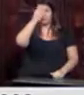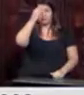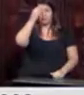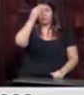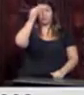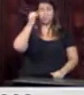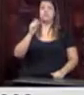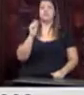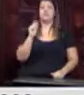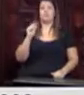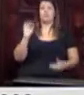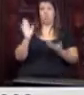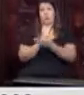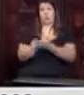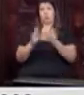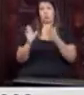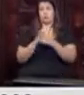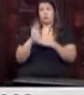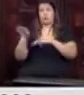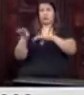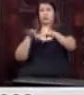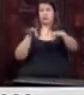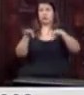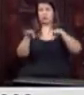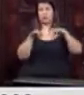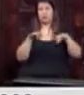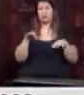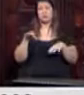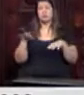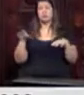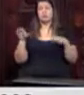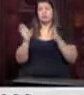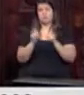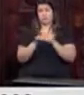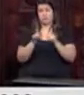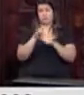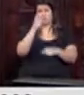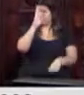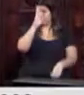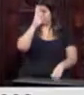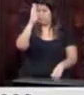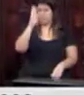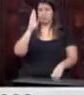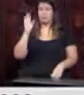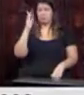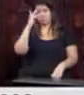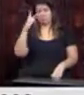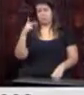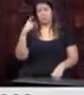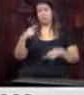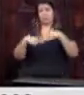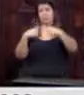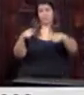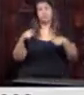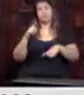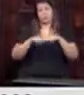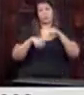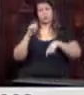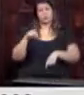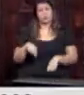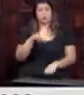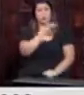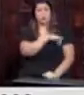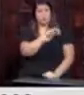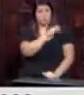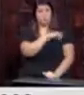excluir alguns outros setores que também são fundamentais para a cadeia produtiva do Estado do Rio de Janeiro, que vive uma